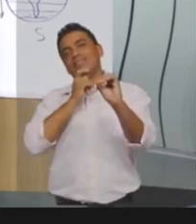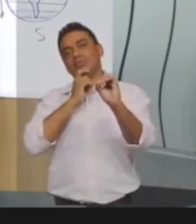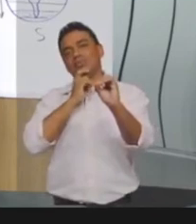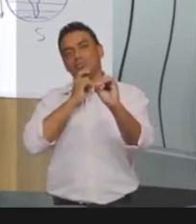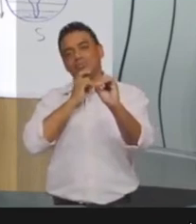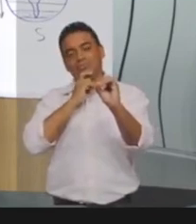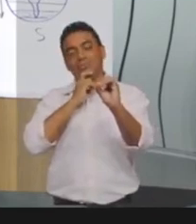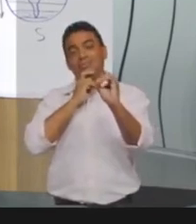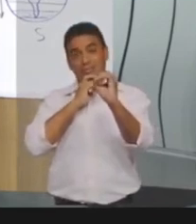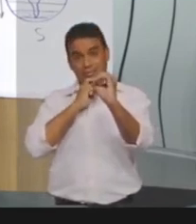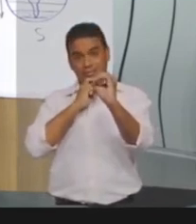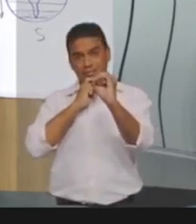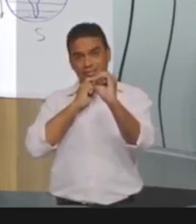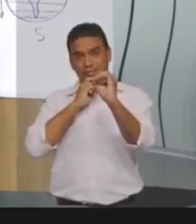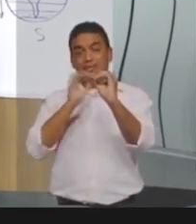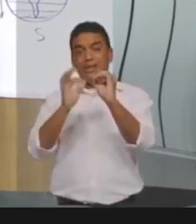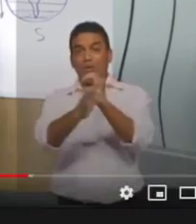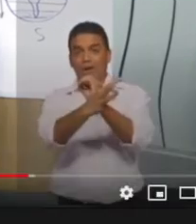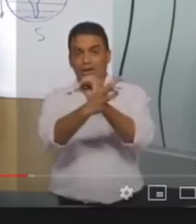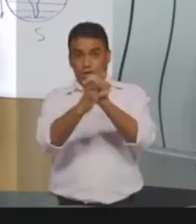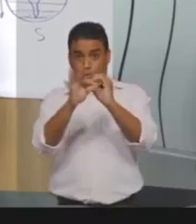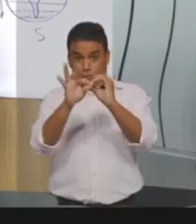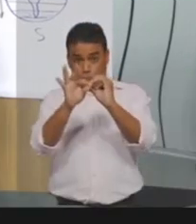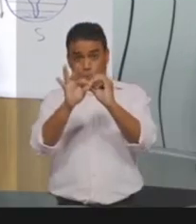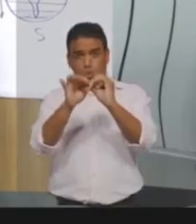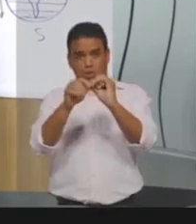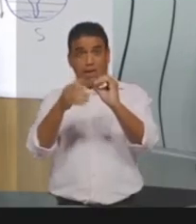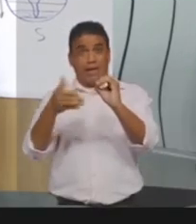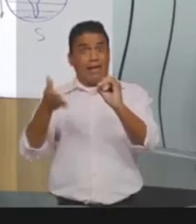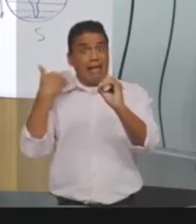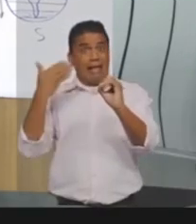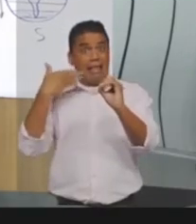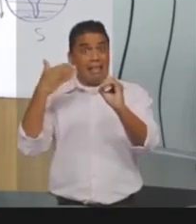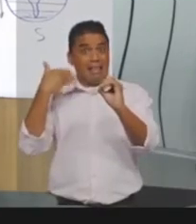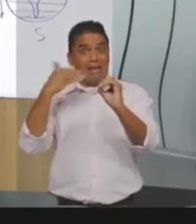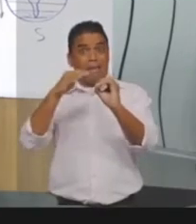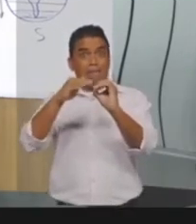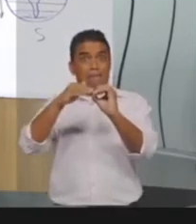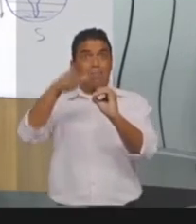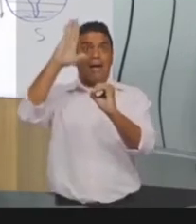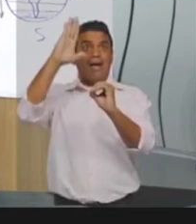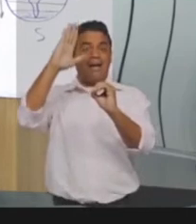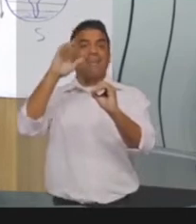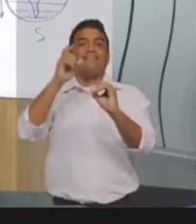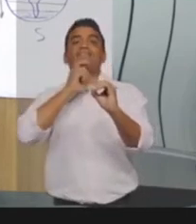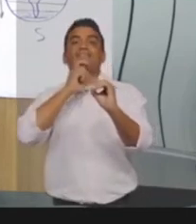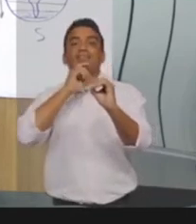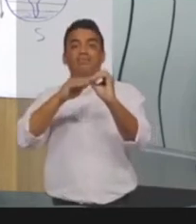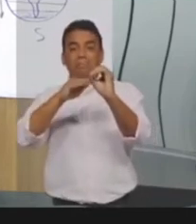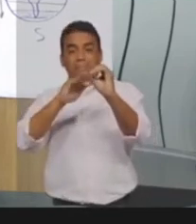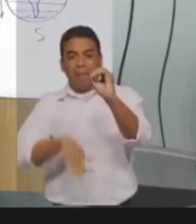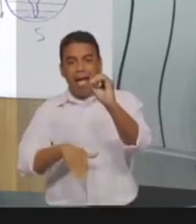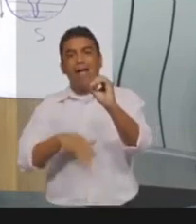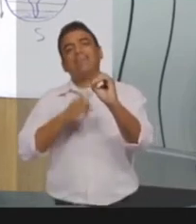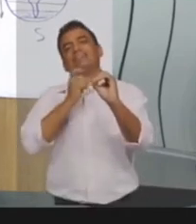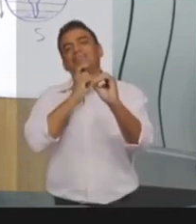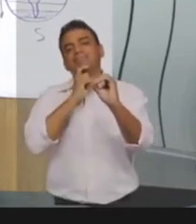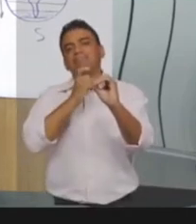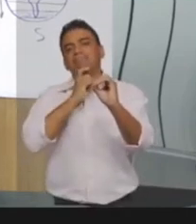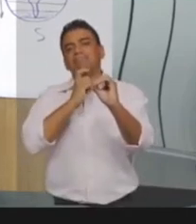Menor latitude, maior temperatura. Maior latitude, menor temperatura.